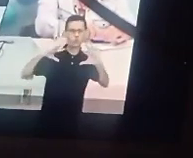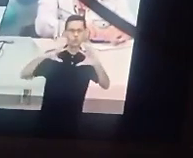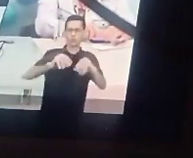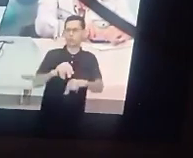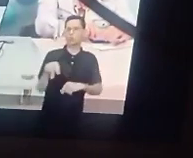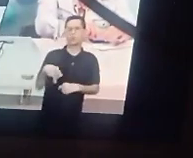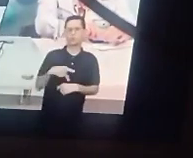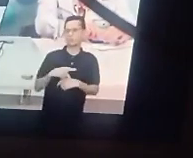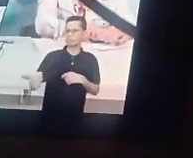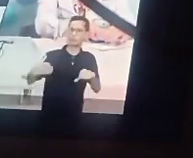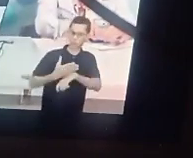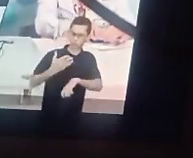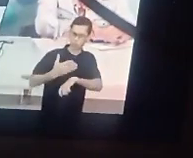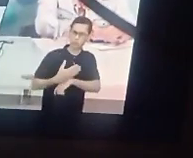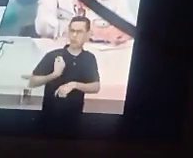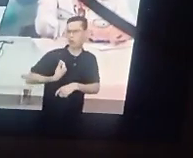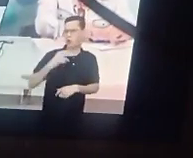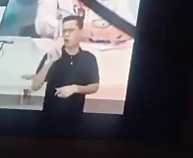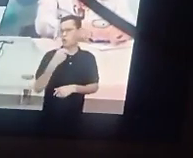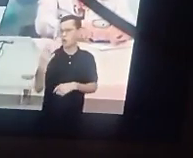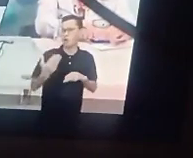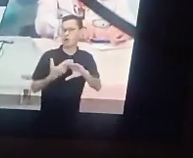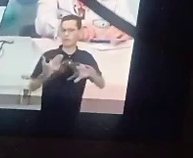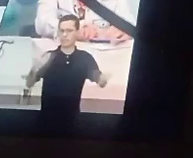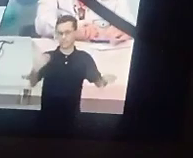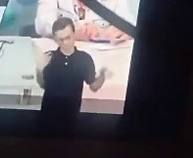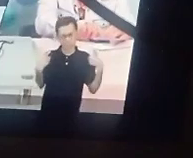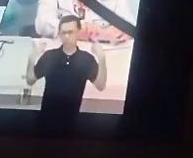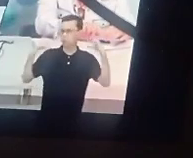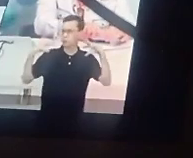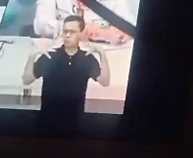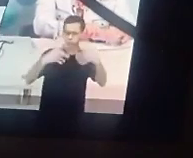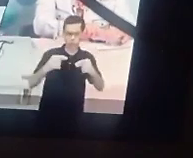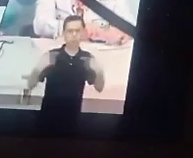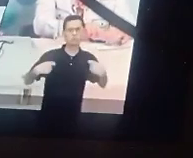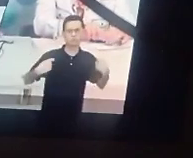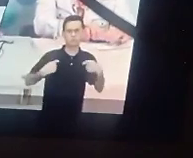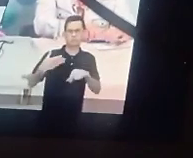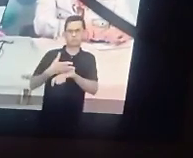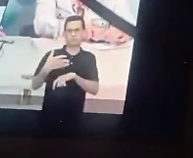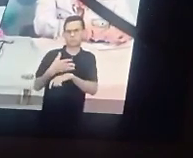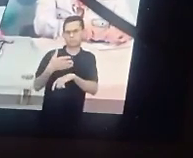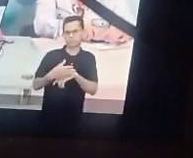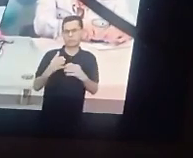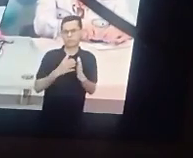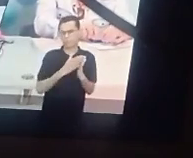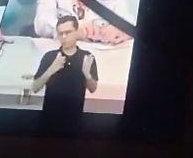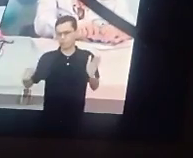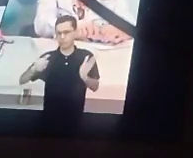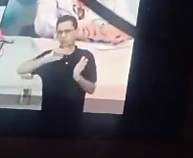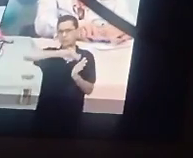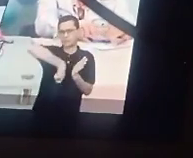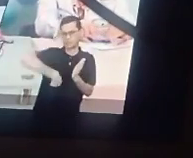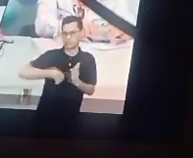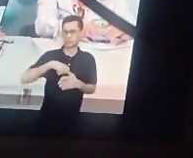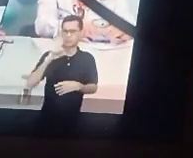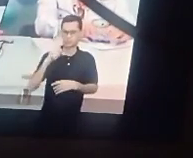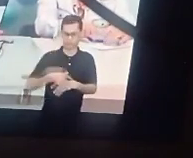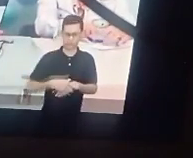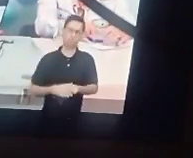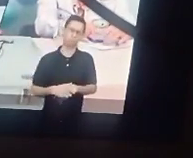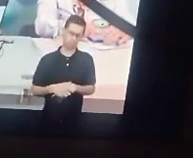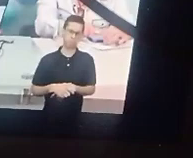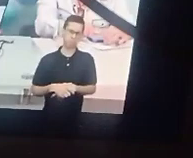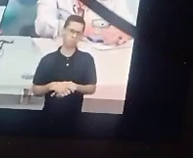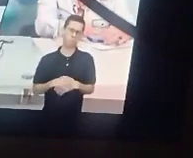afastamento, designação, readaptação, precisam participar do processo de inscrição, tá?